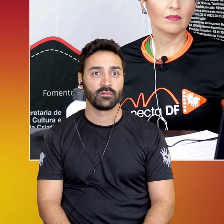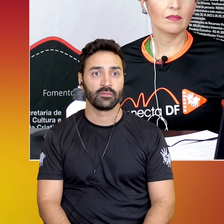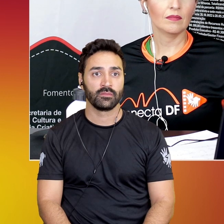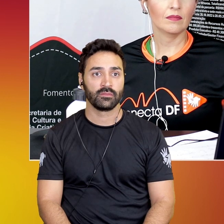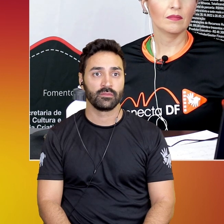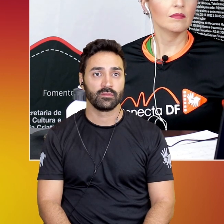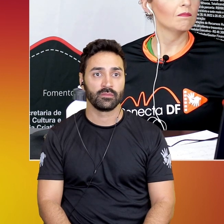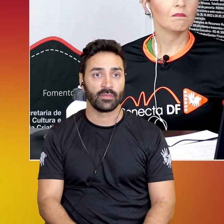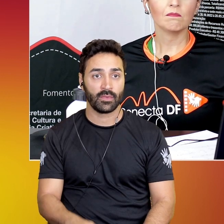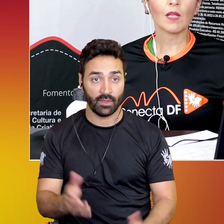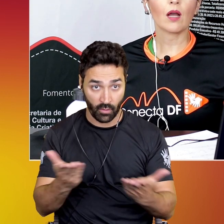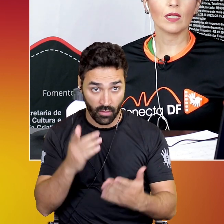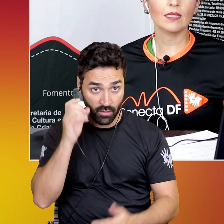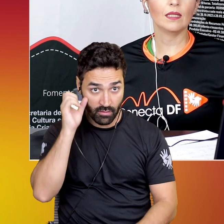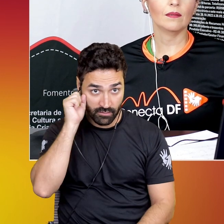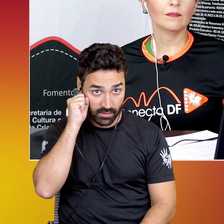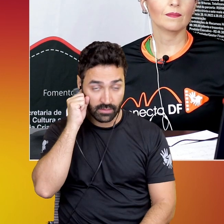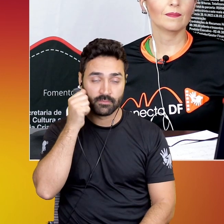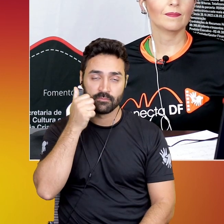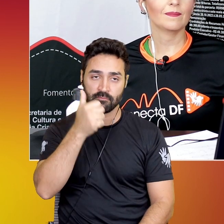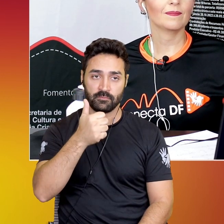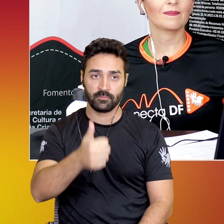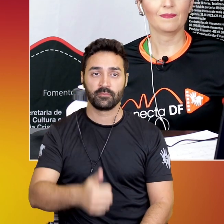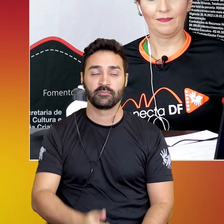Dá para ouvir agora? Agora sim.